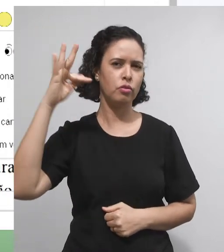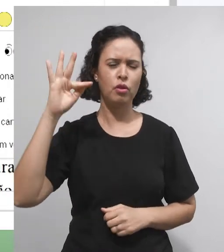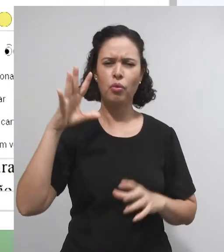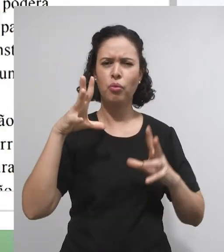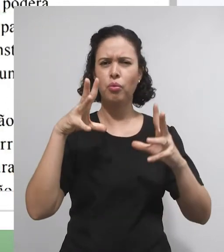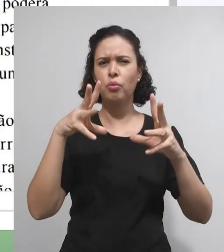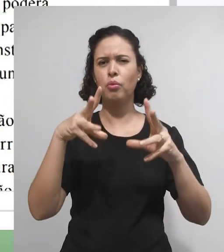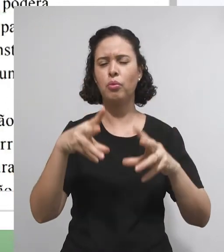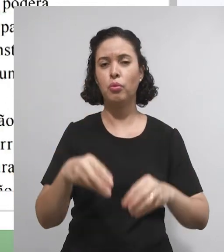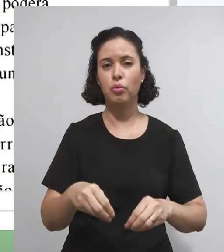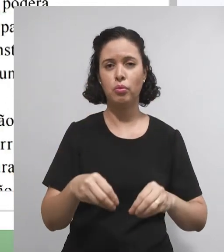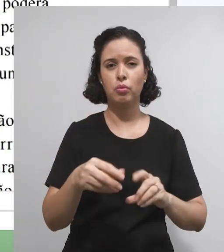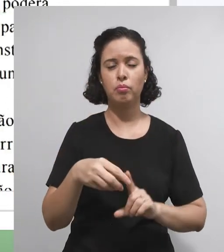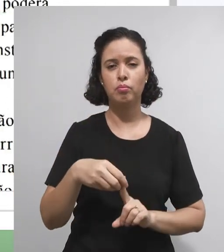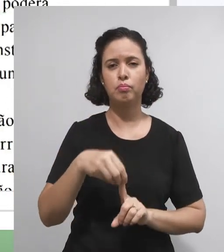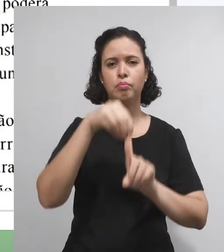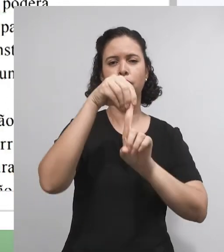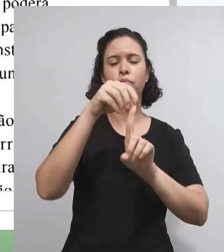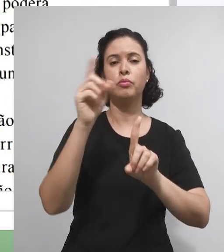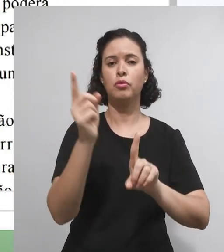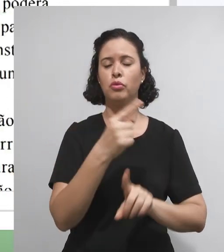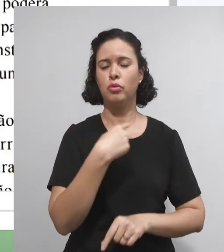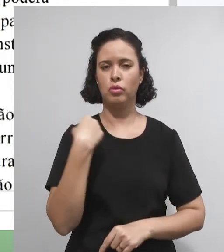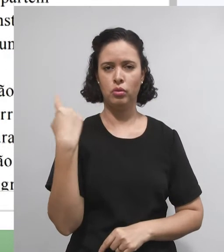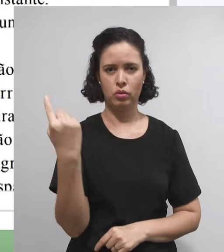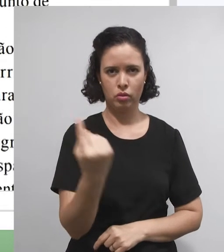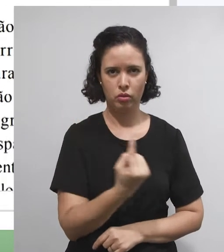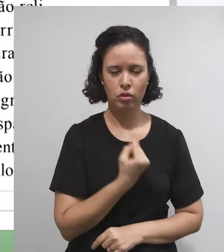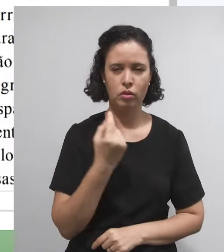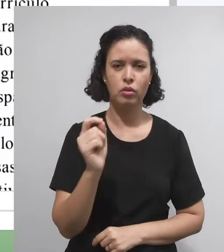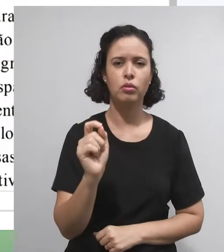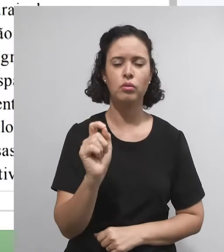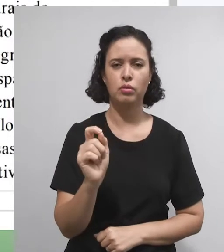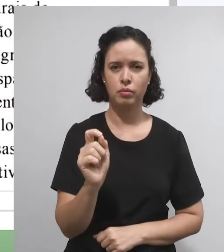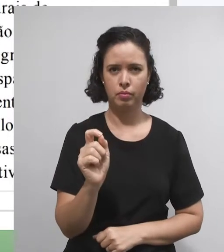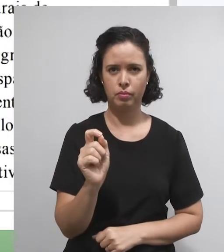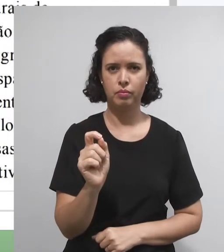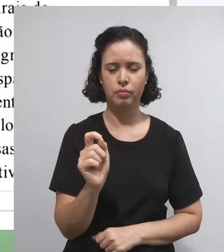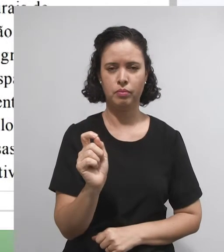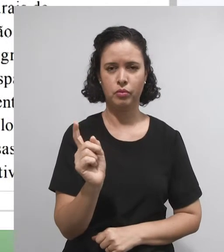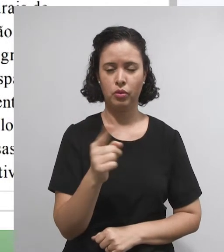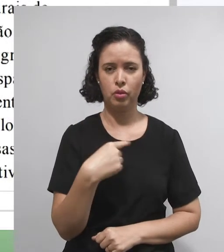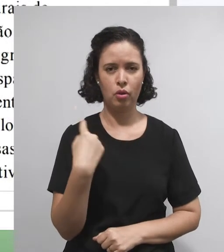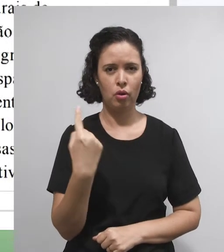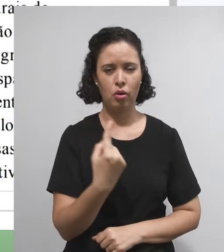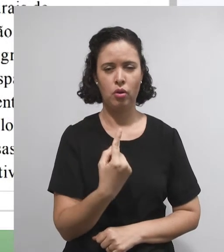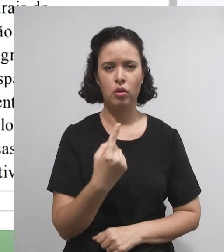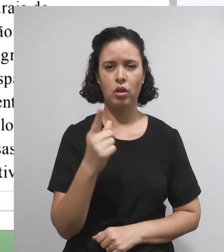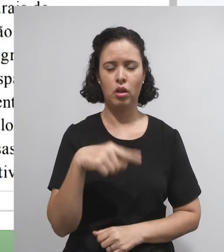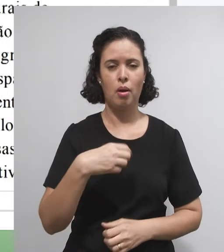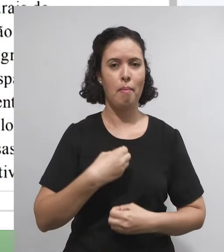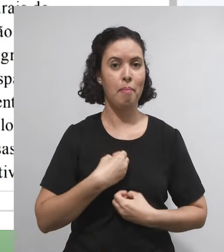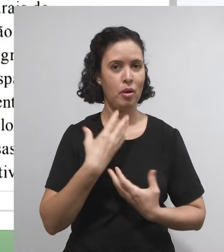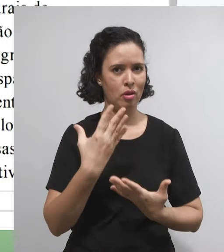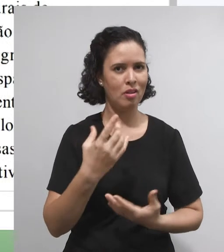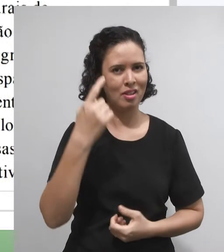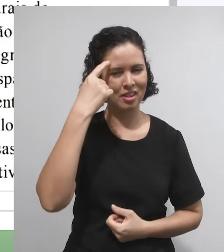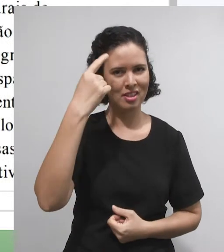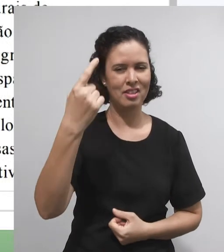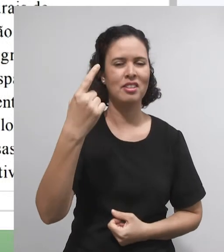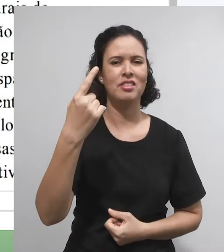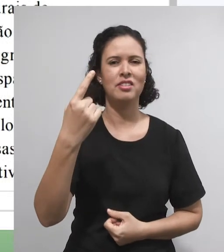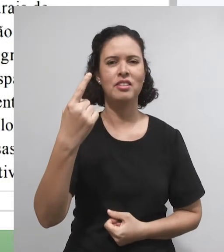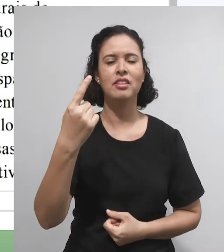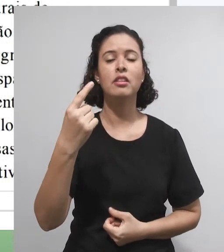filosofia, tudo isso para destacar que a gente, a gente, aí falando do poema